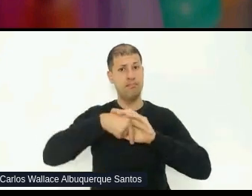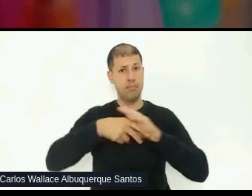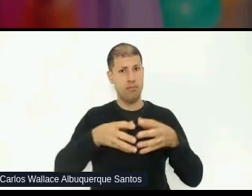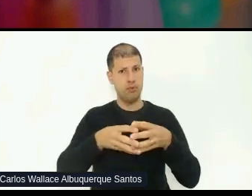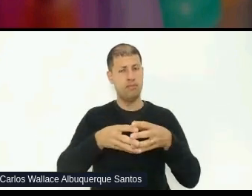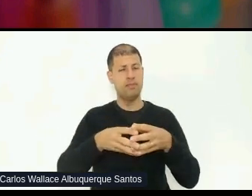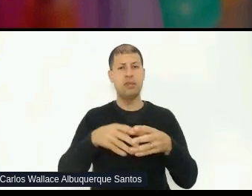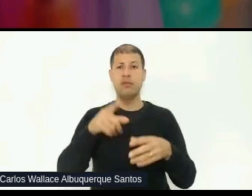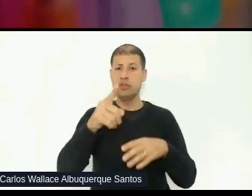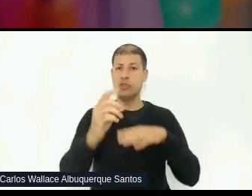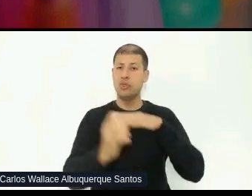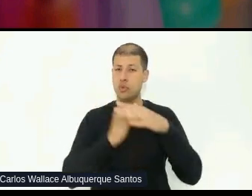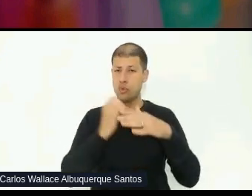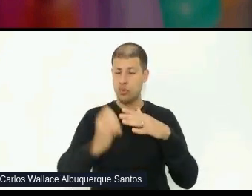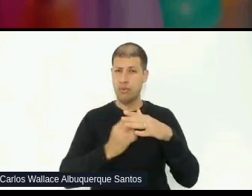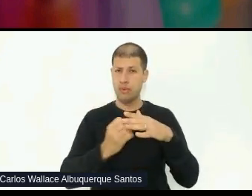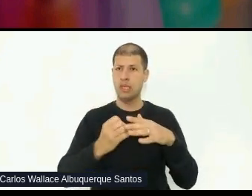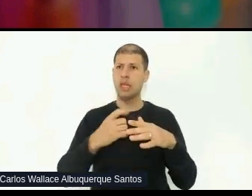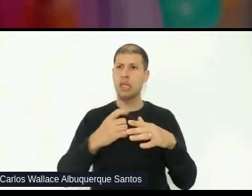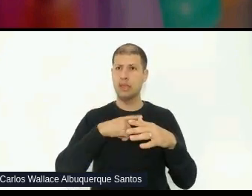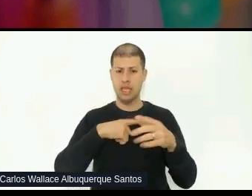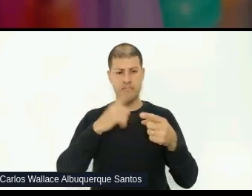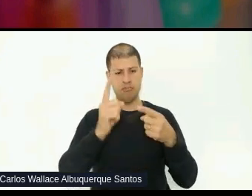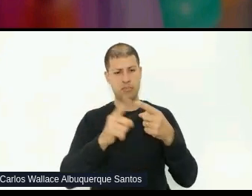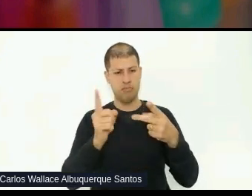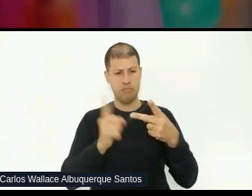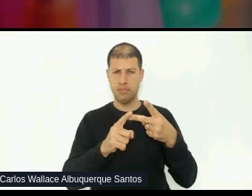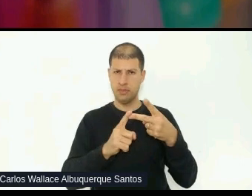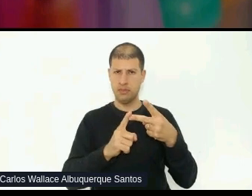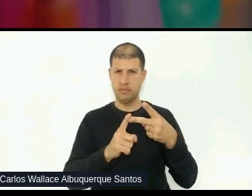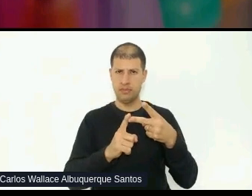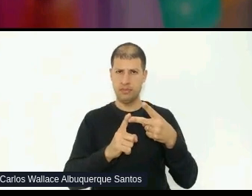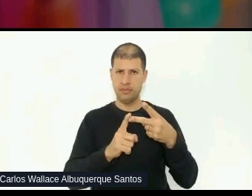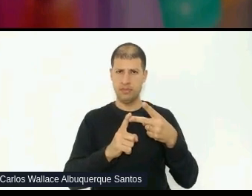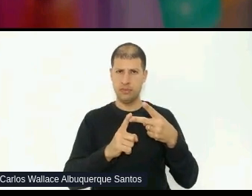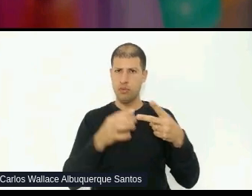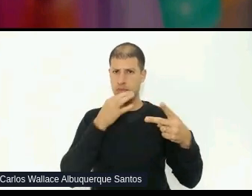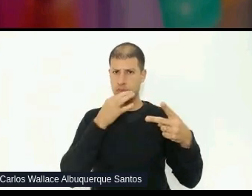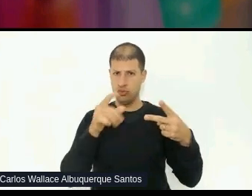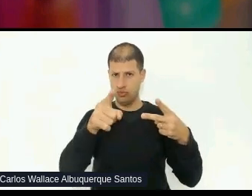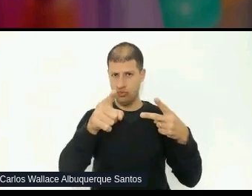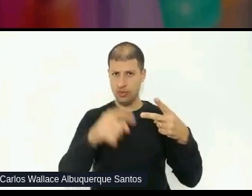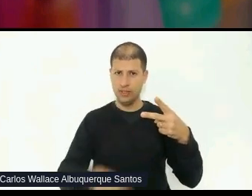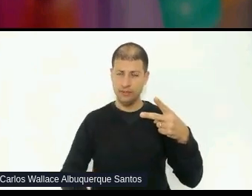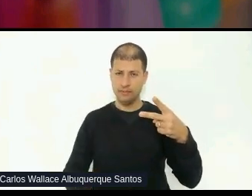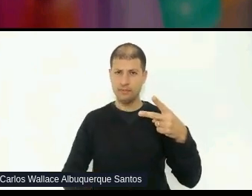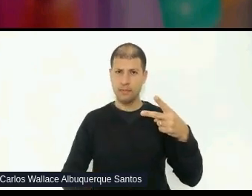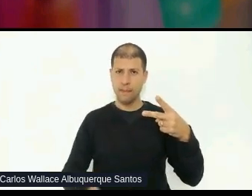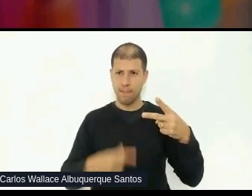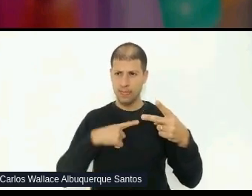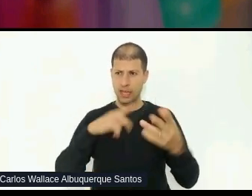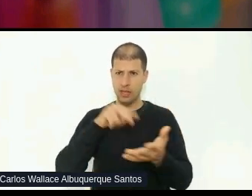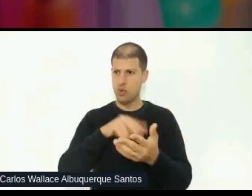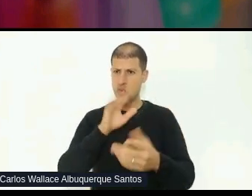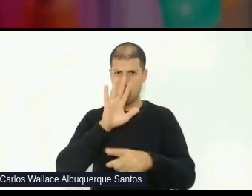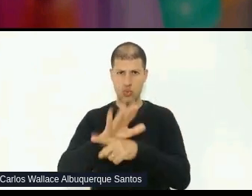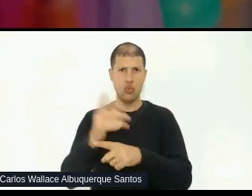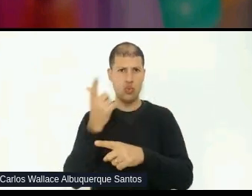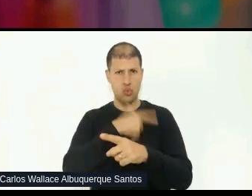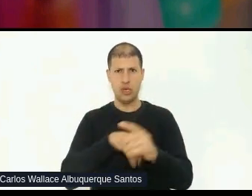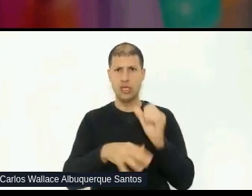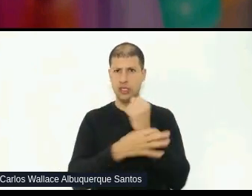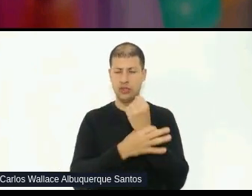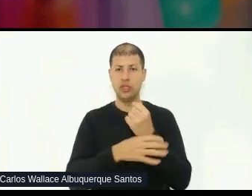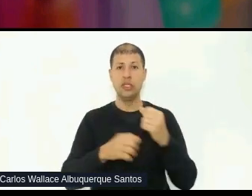empresa, se prover esse nível de posicionamento, você está garantindo isso para aquela pessoa. Você está garantindo que se eu for